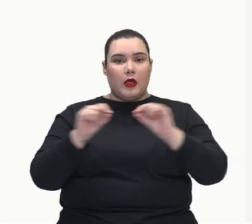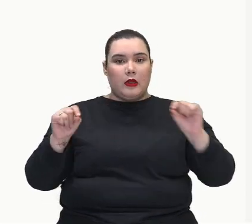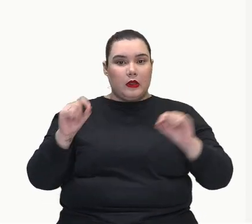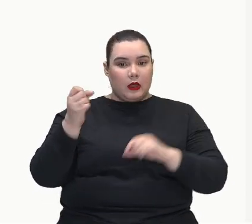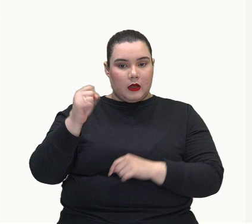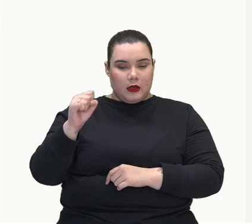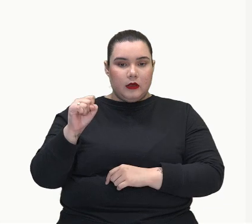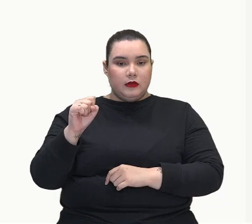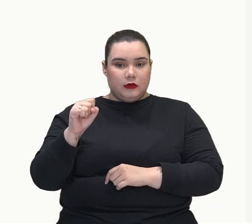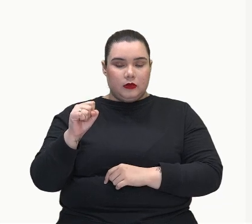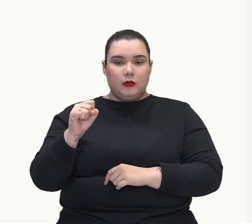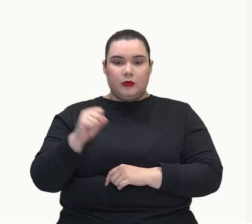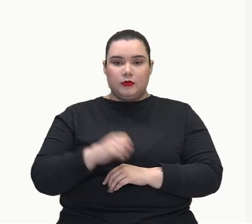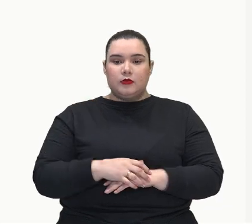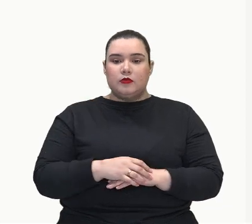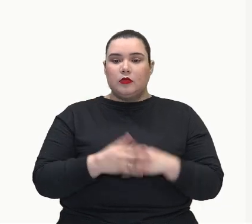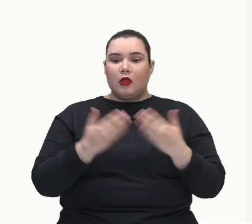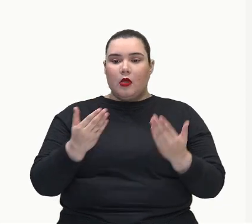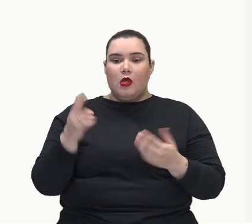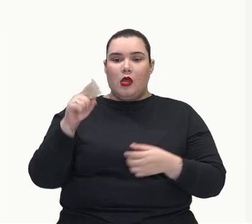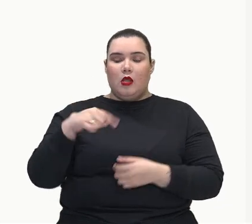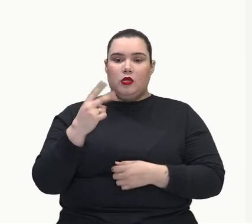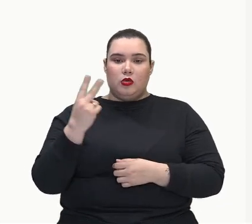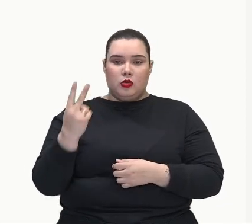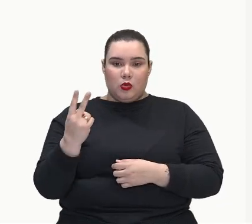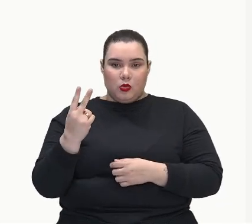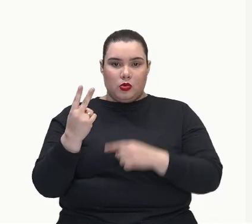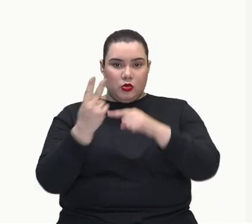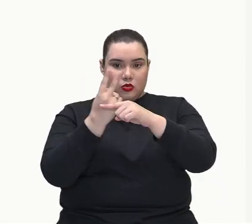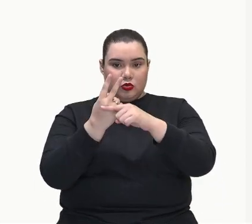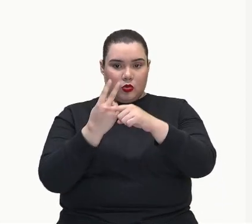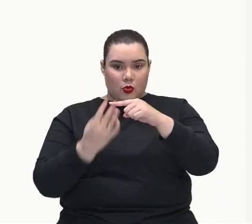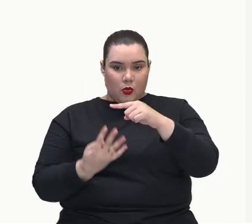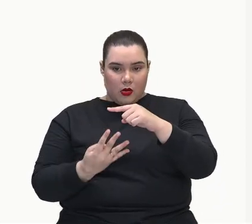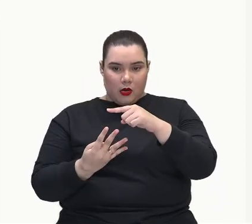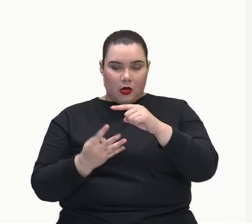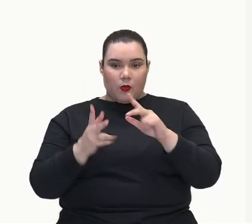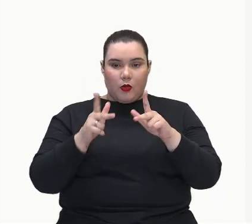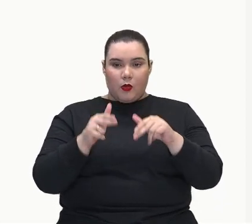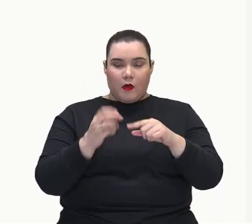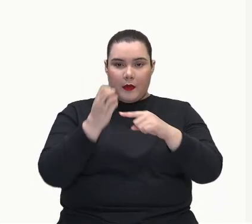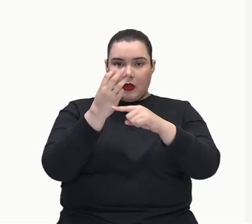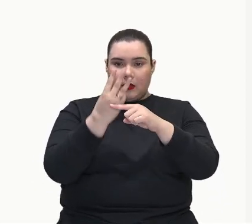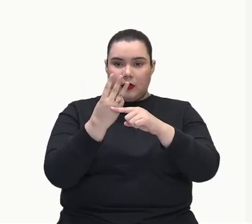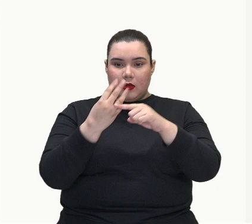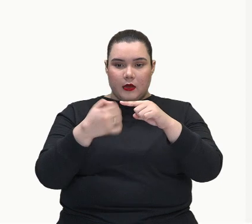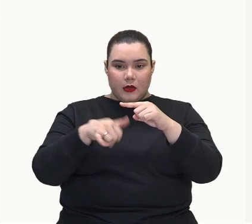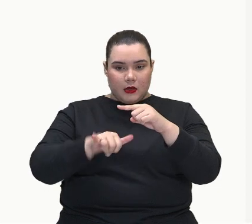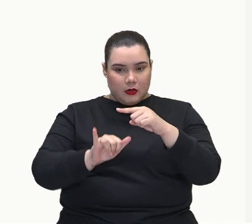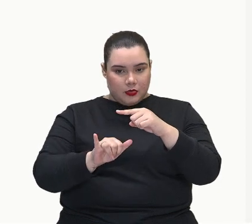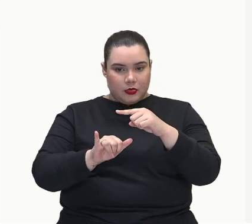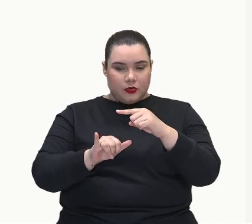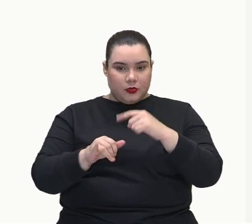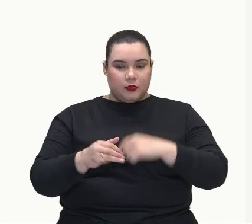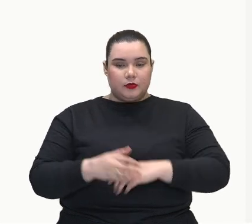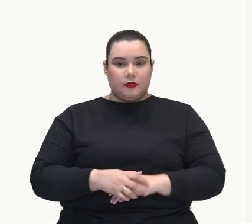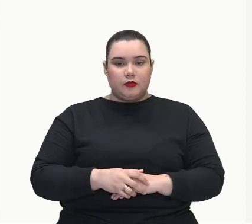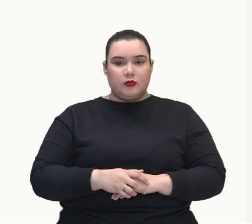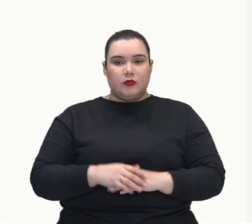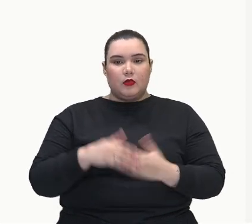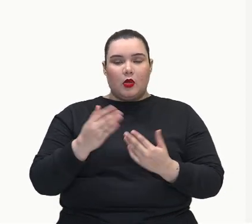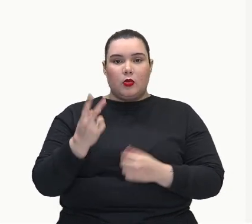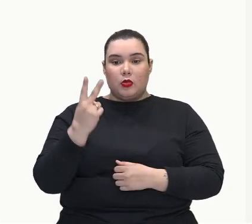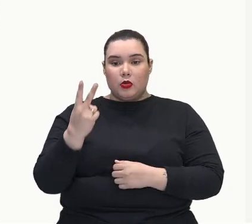essa igualdade. 2 sobre 4 igual a 3 sobre y. E agora é só a gente multiplicar. 2 vezes